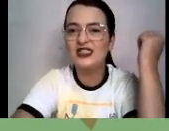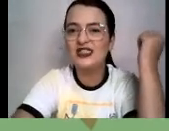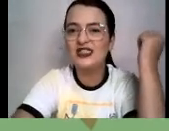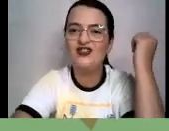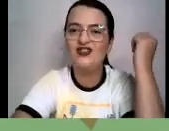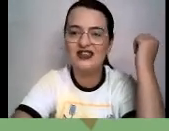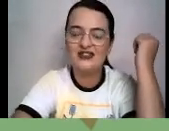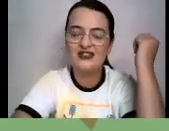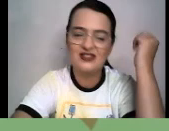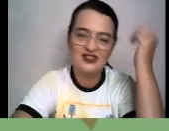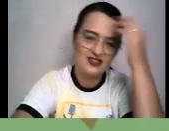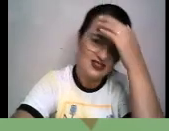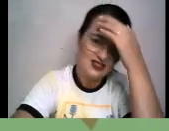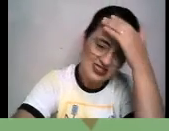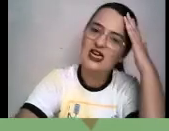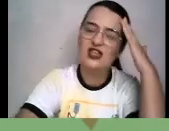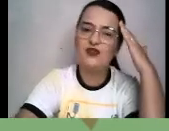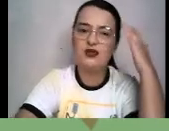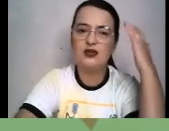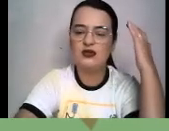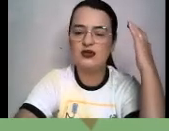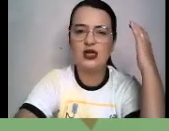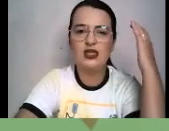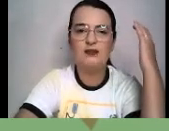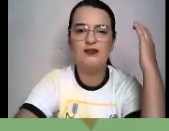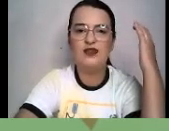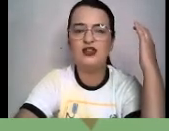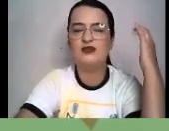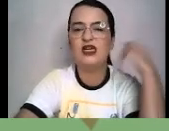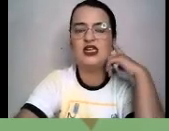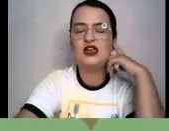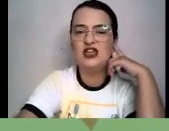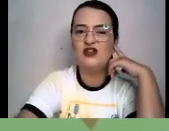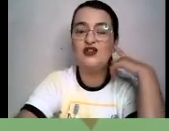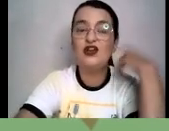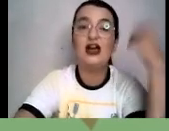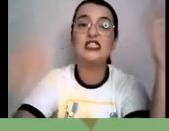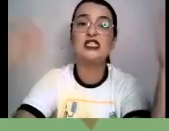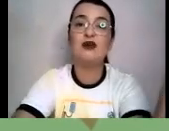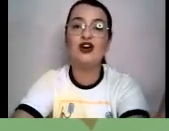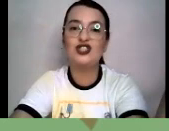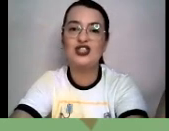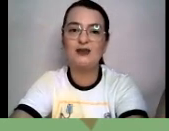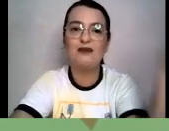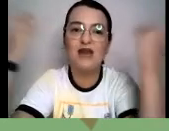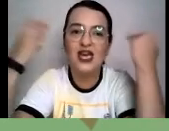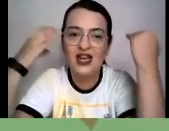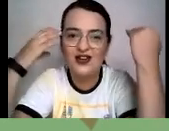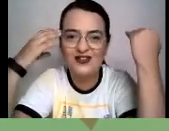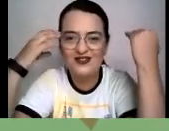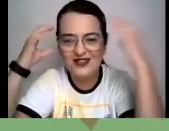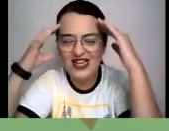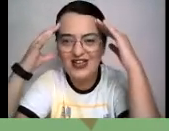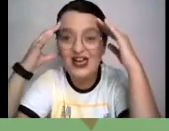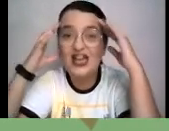atividade. Atividade aí. Cadê? Vixe, Maria, já veio, foi a resposta